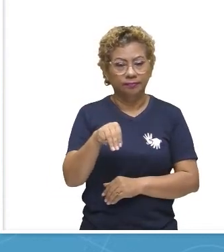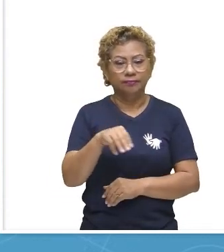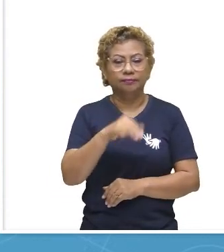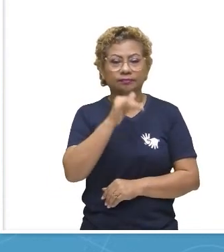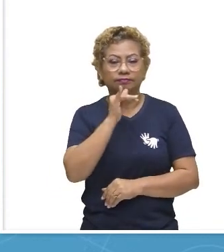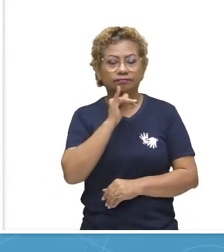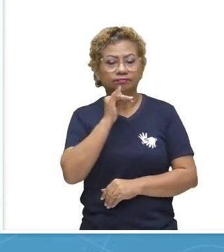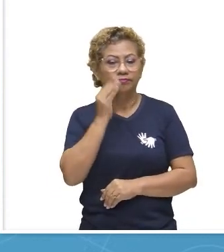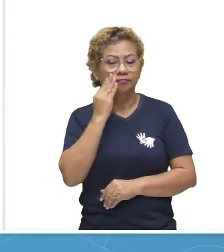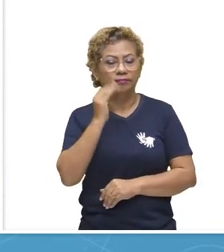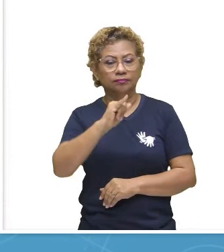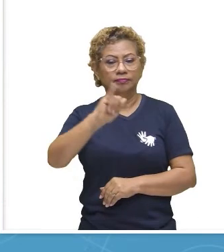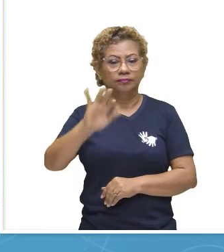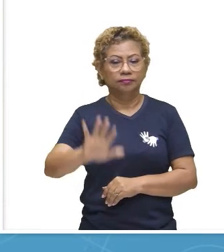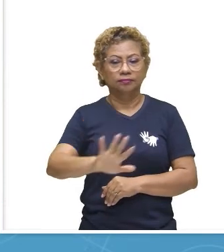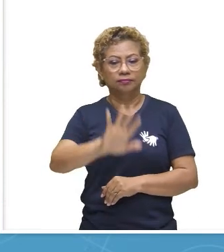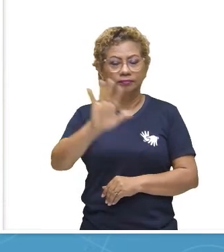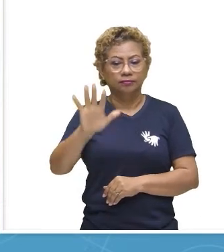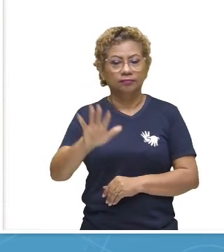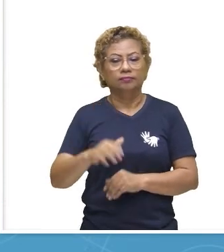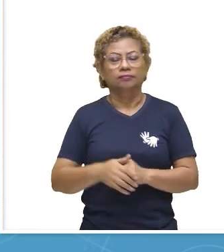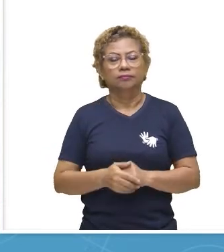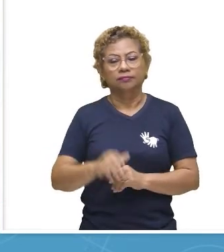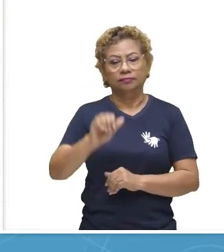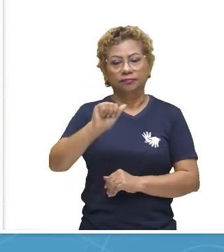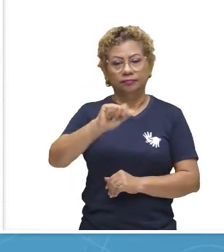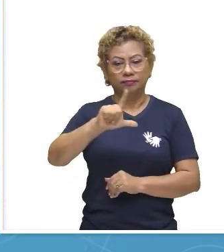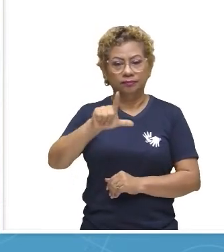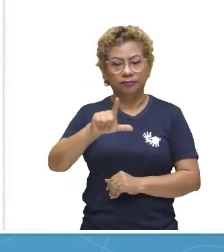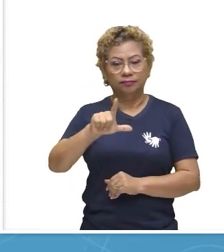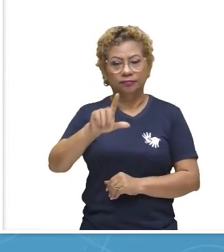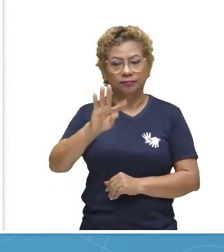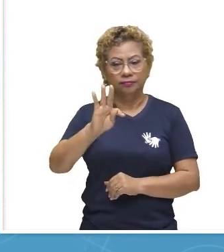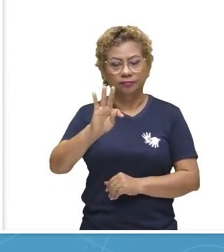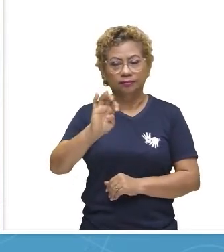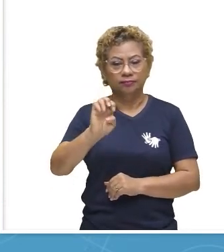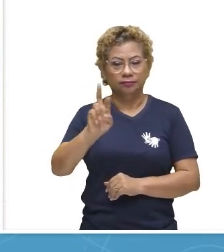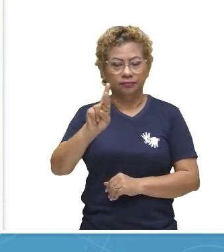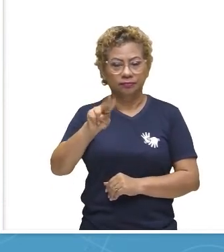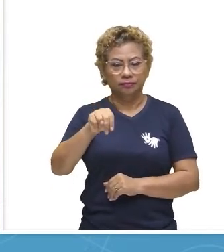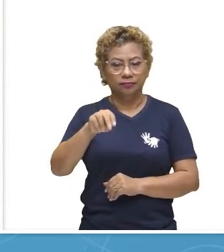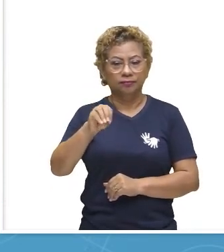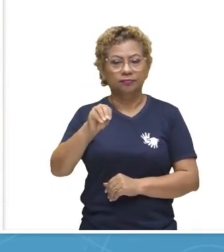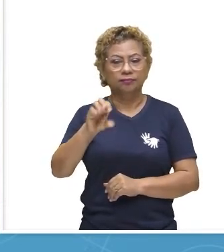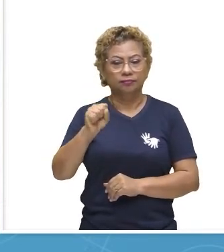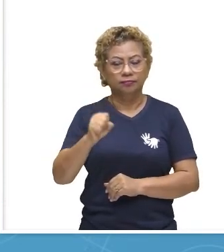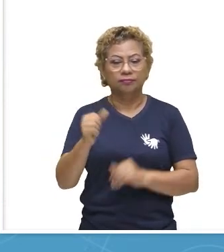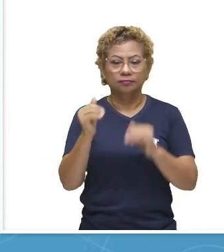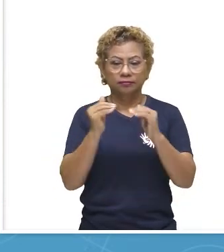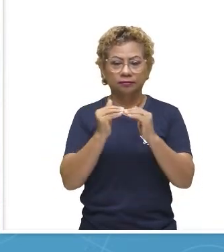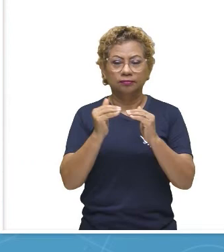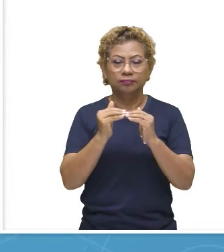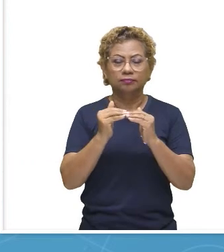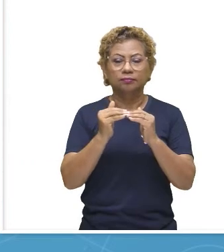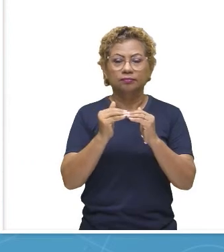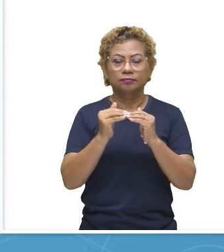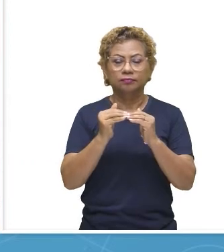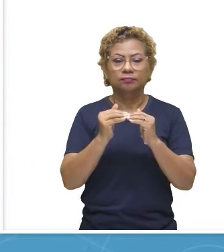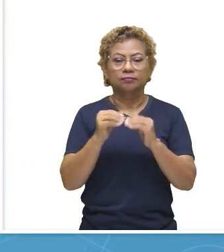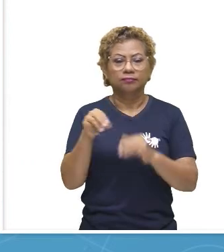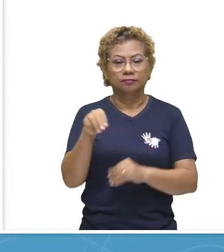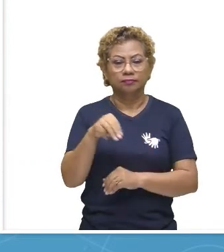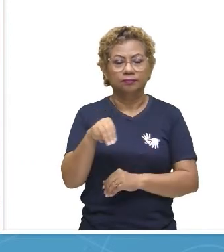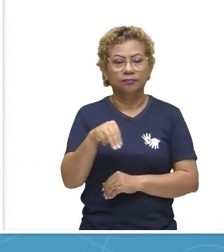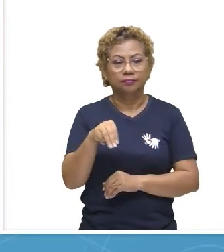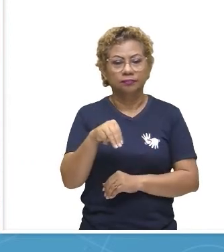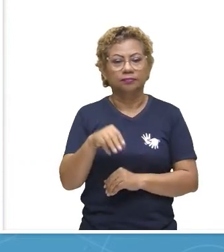exemplo de alternos, né? Eles vão ter a mesma medida, e quando eles estiverem do mesmo